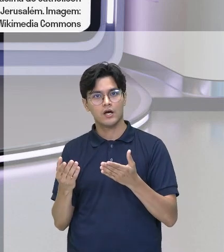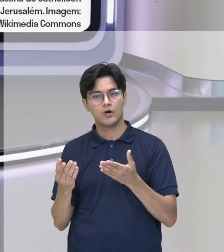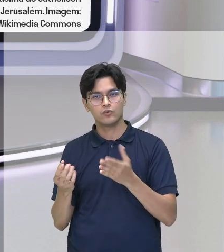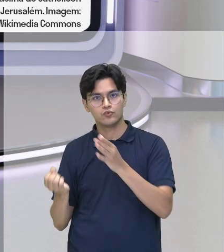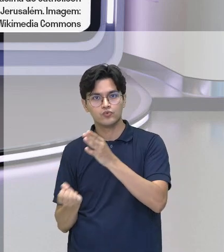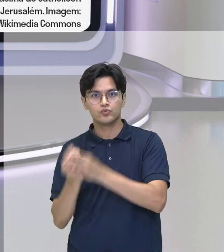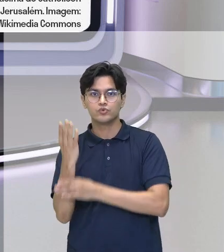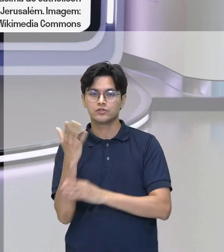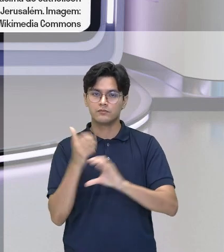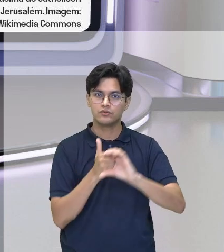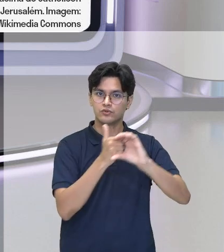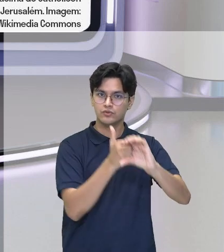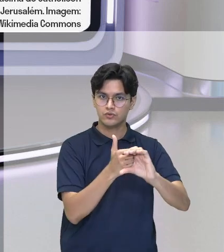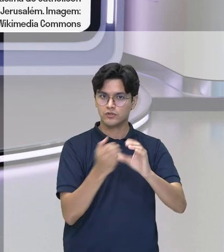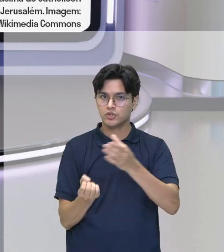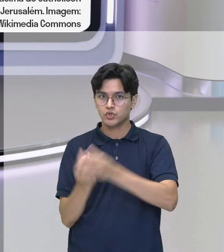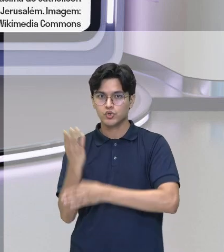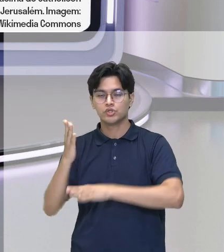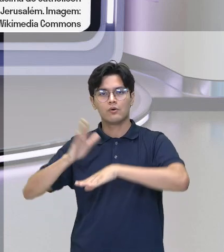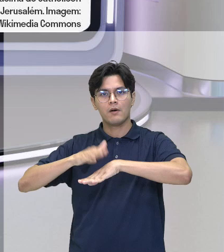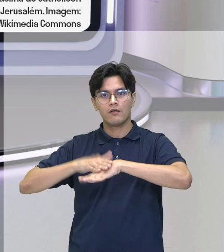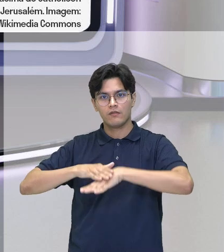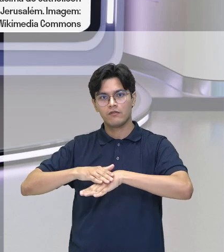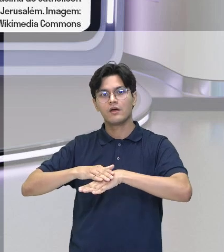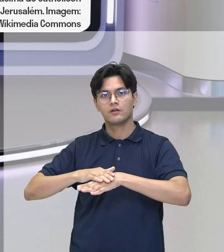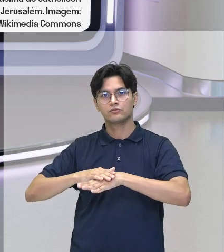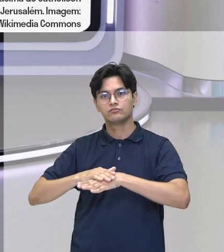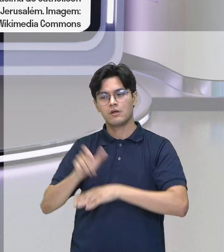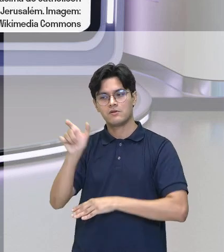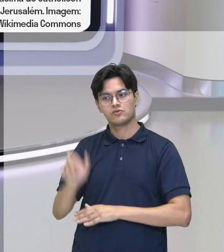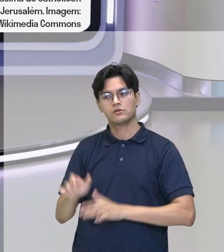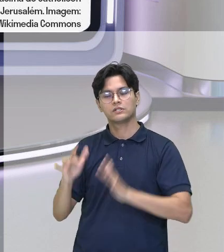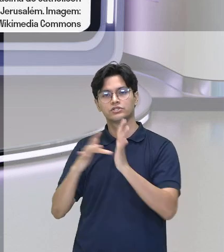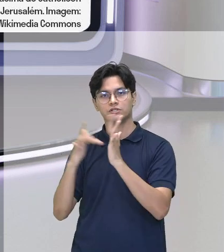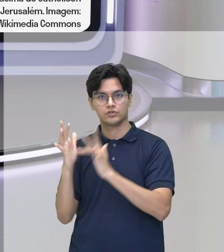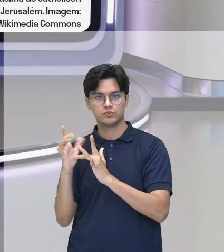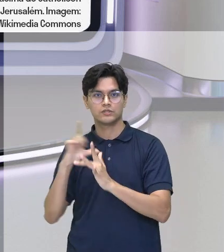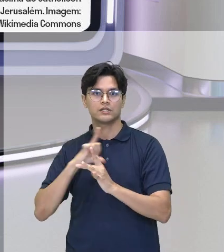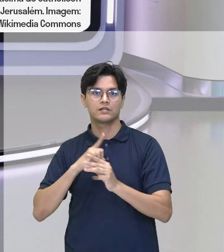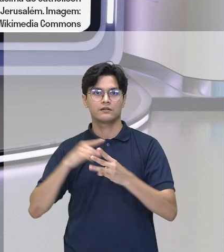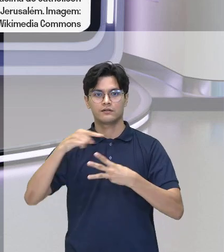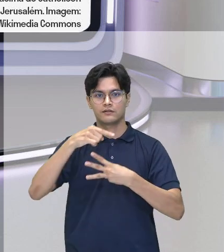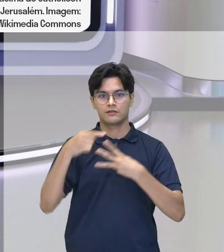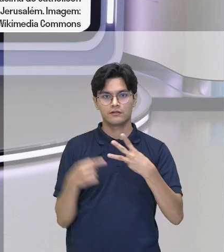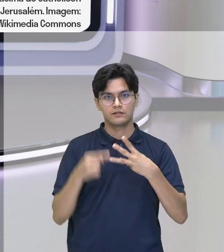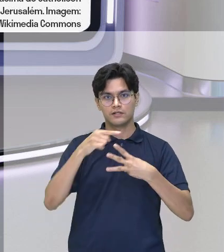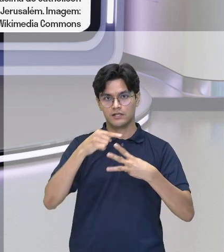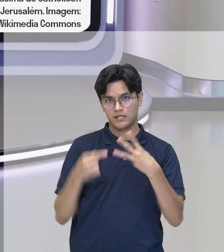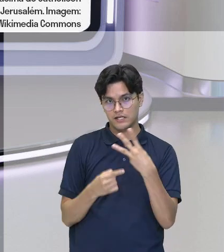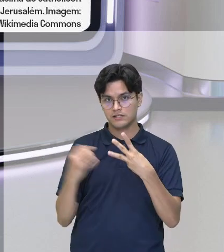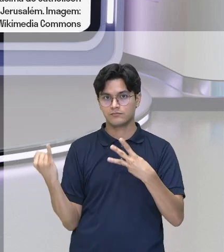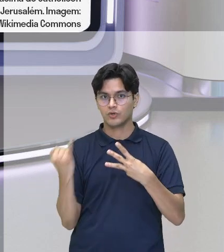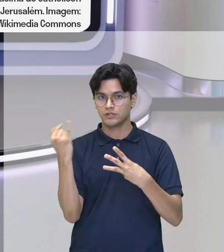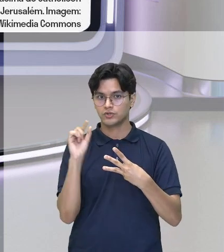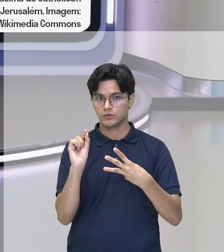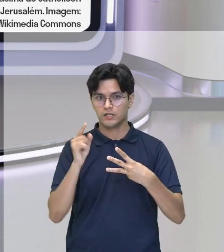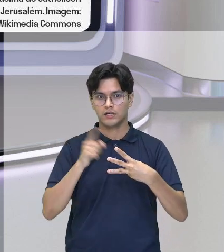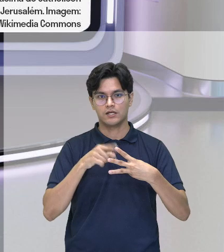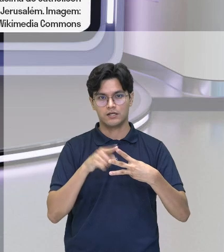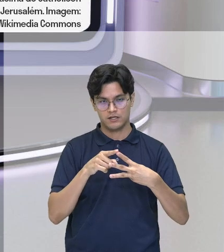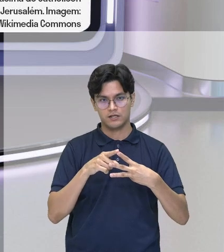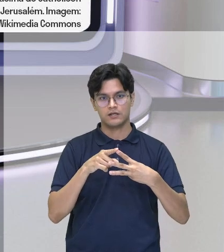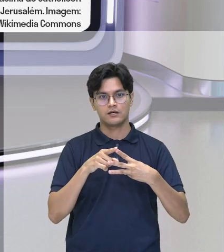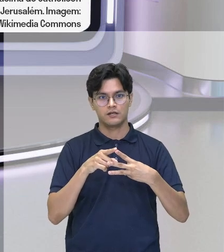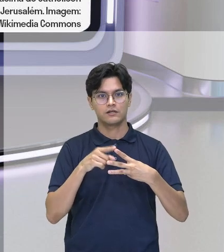de Jesus de Nazaré, mas tem esses 3 elementos, o messianismo, a misericórdia de Deus e o amor ao próximo. Nós poderíamos dizer